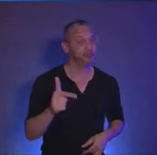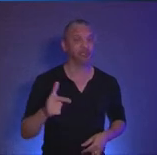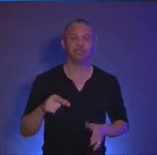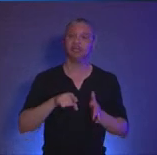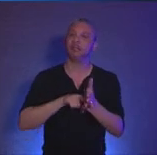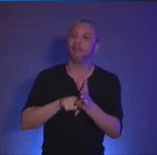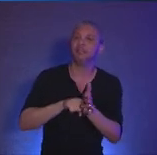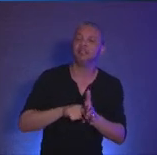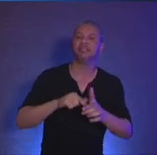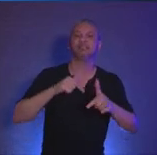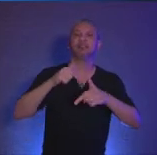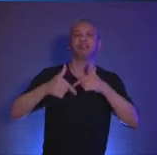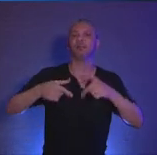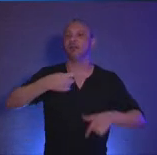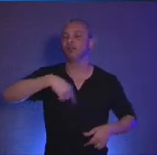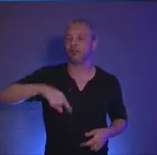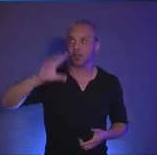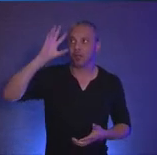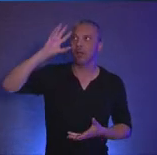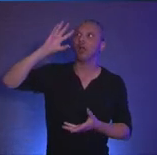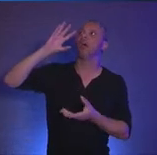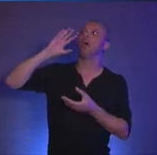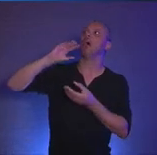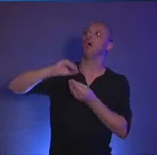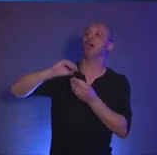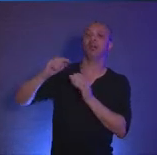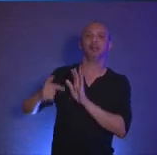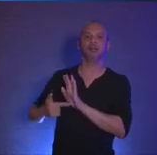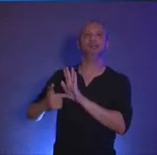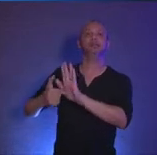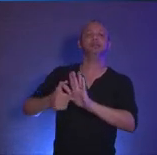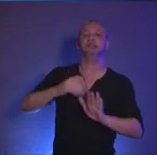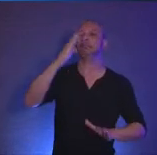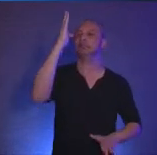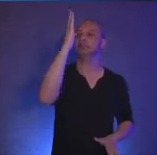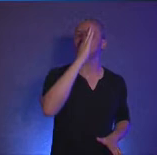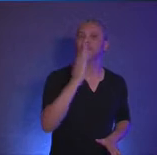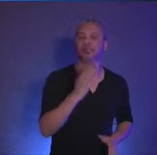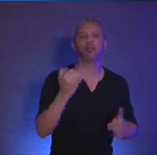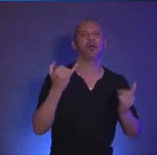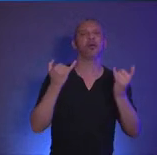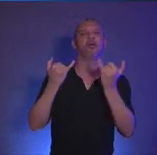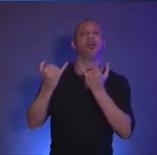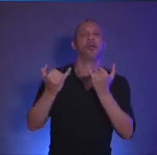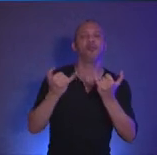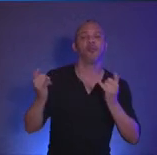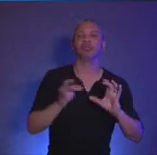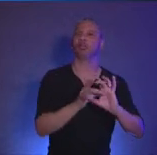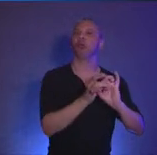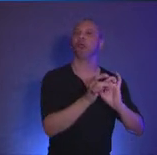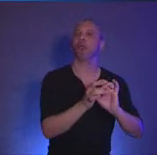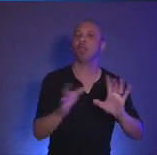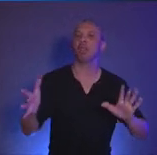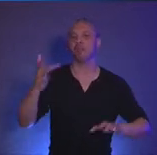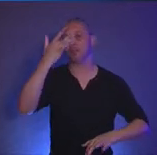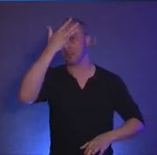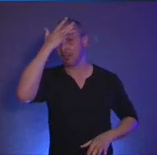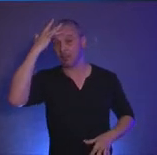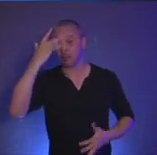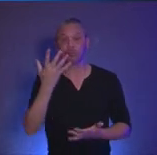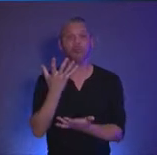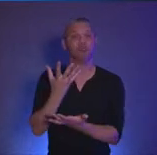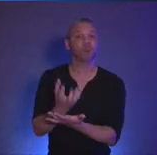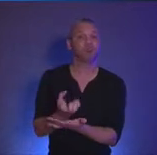nosso trabalho, a gente deu conta de lançar ineditamente no Brasil uma base de dados que está aberta para consulta, para download,